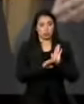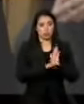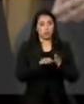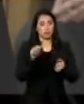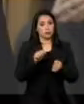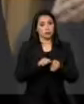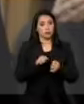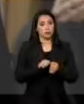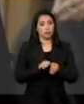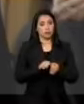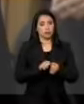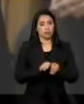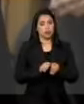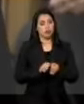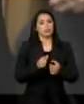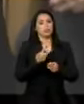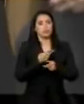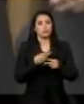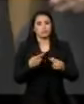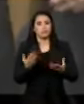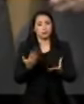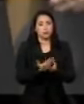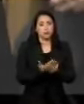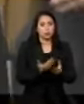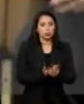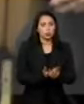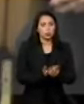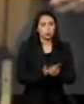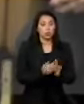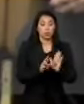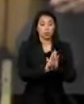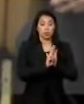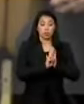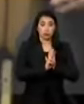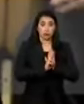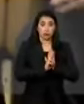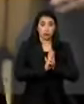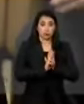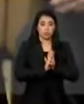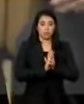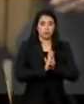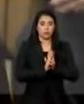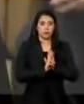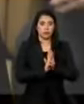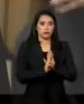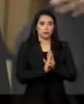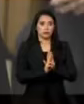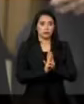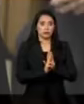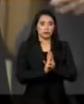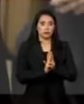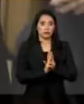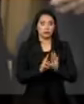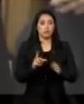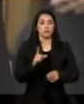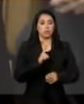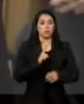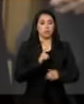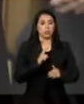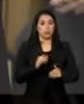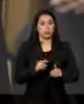pouquíssimos casos, exíguos casos, em que os recursos ascendem às cortes